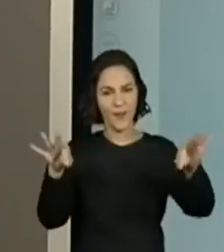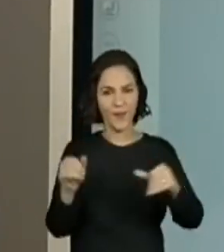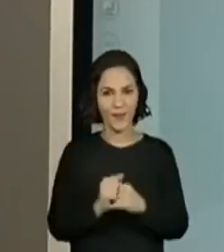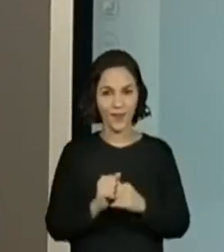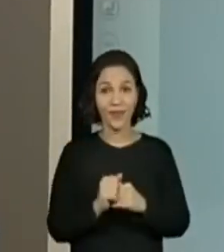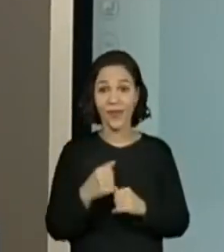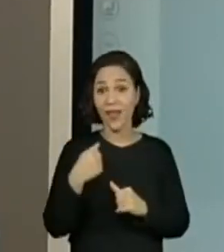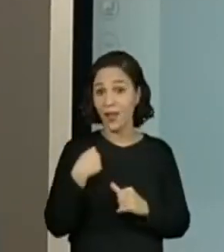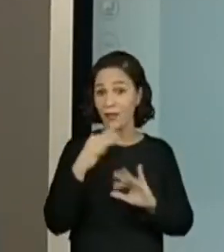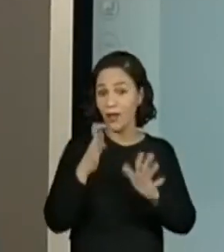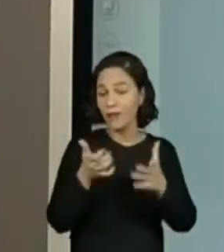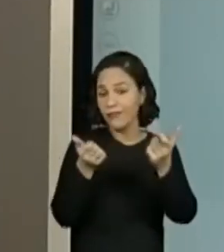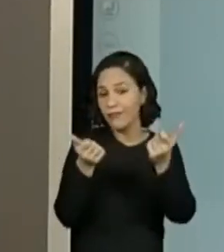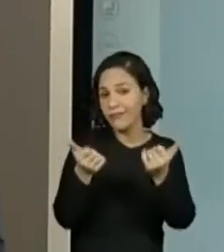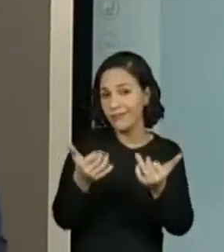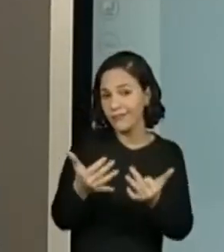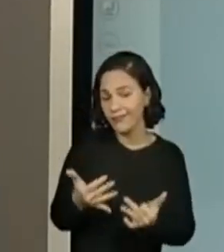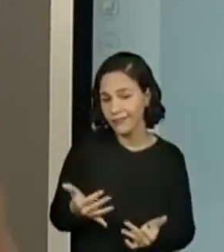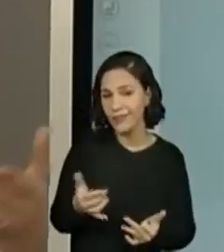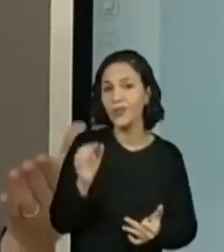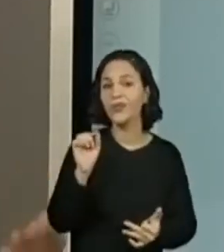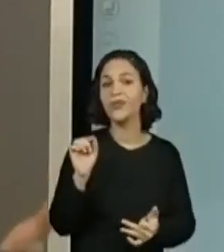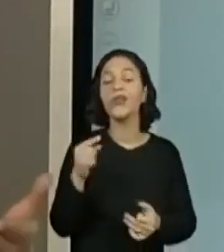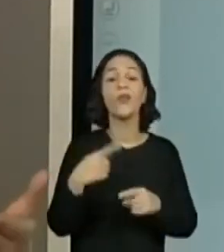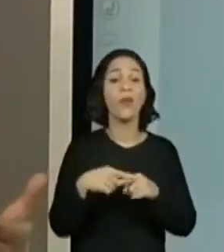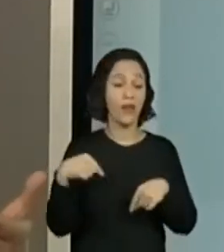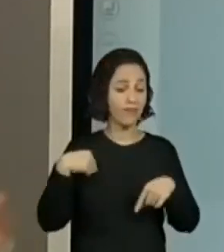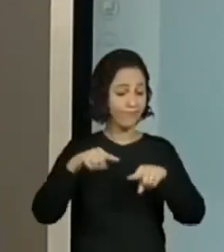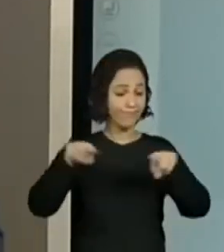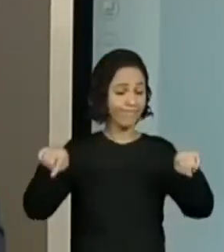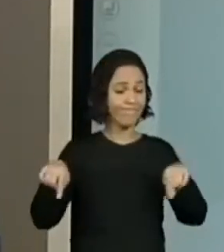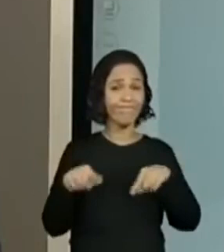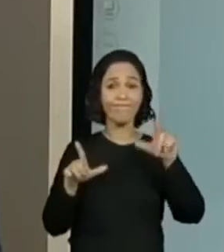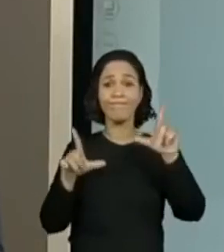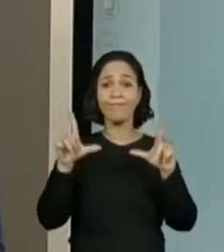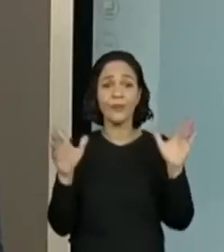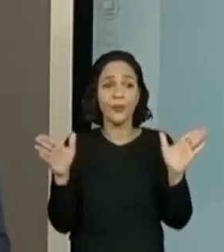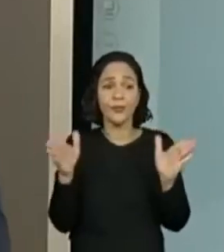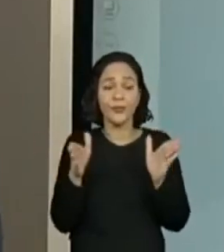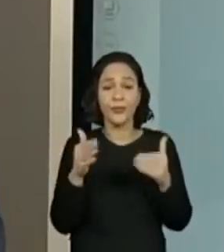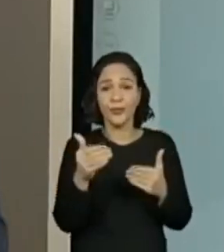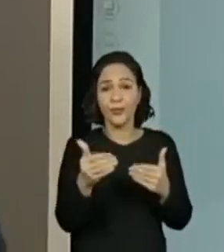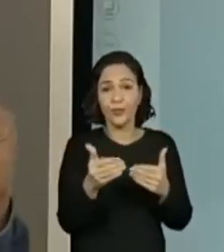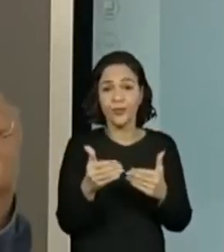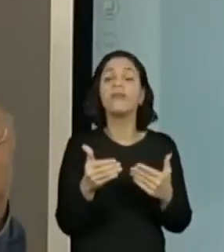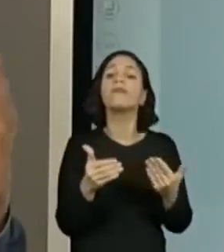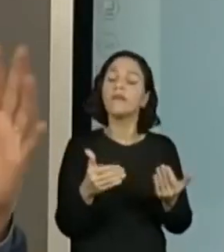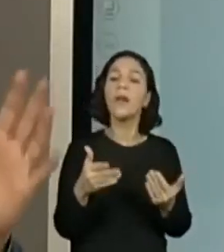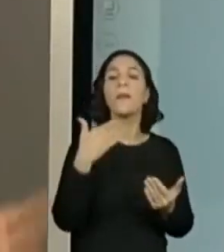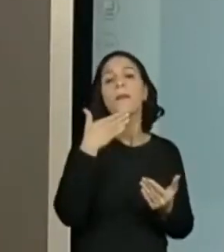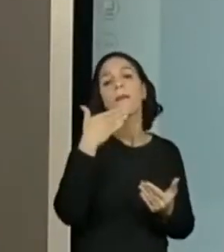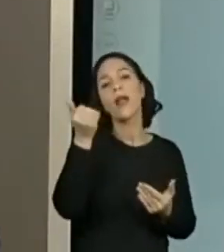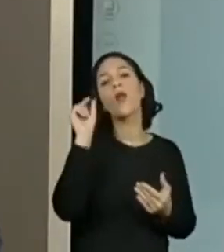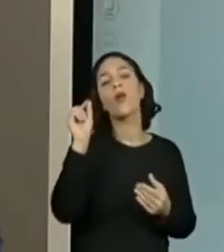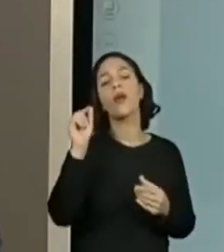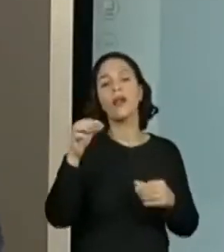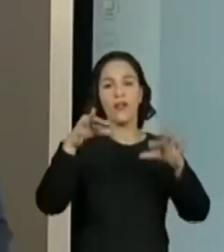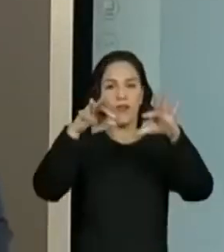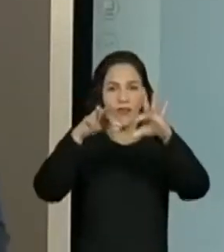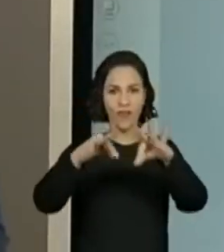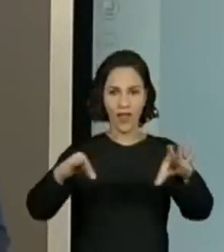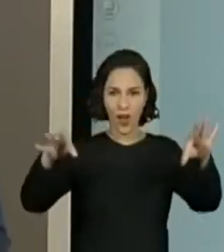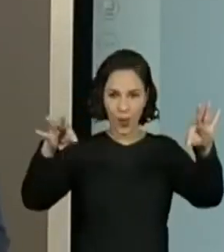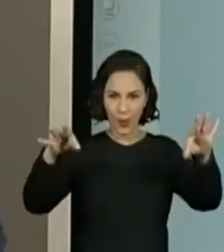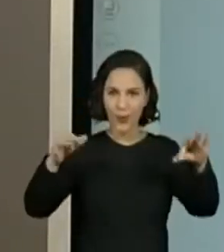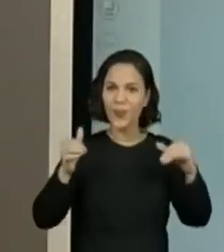já contou aqui para vocês que, por conta do nosso espaço aqui na TV, a gente vai fazer um varal com as nossas